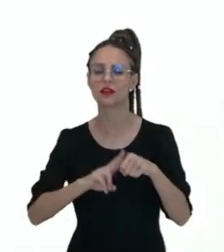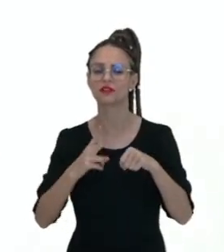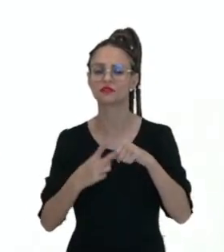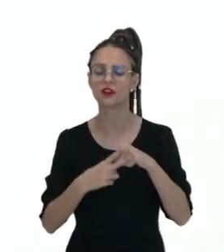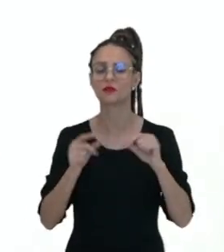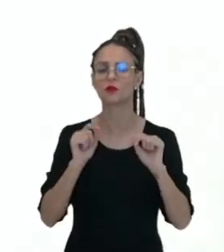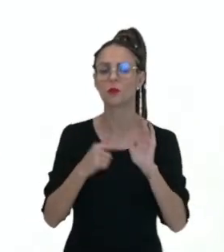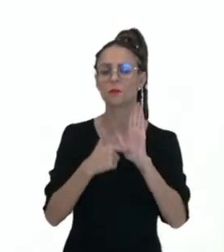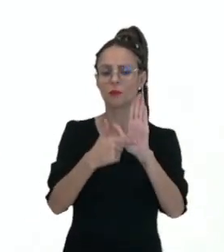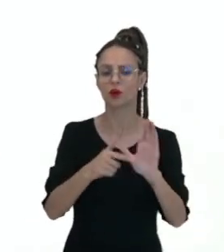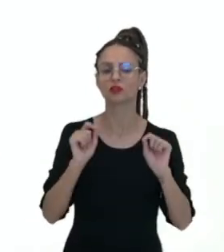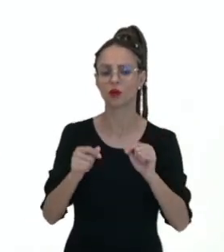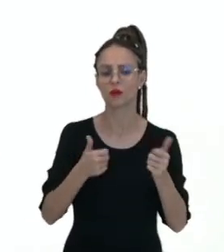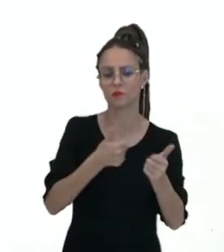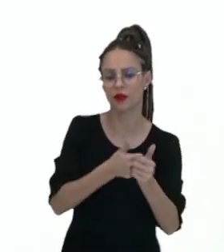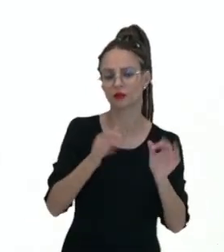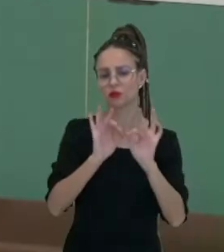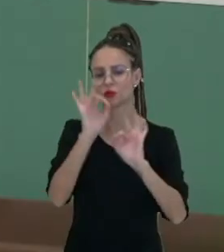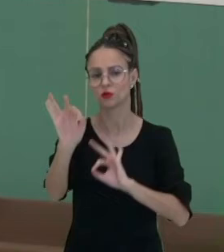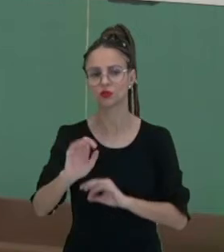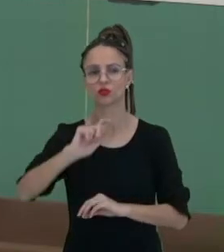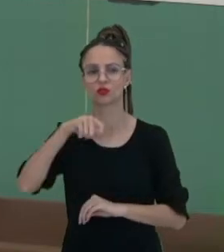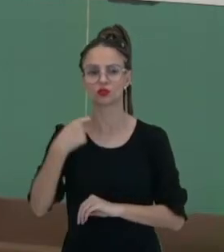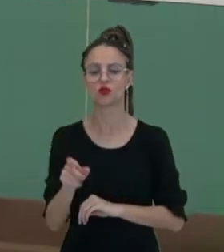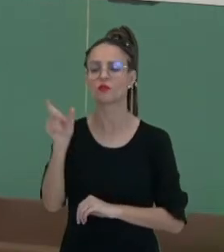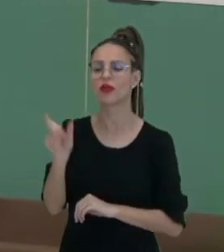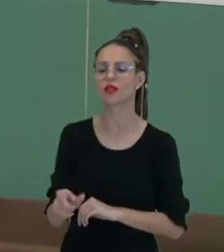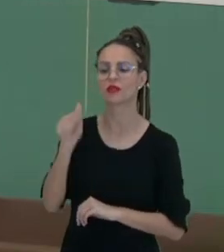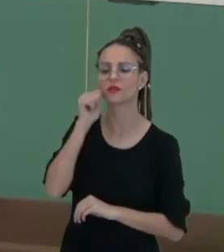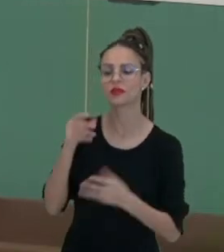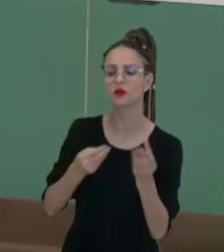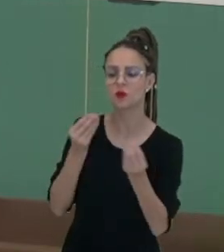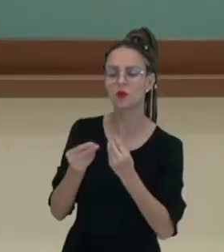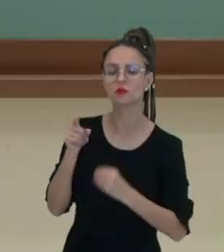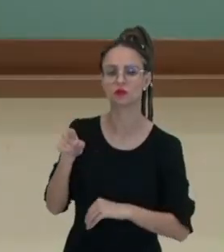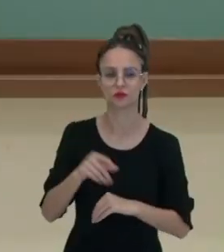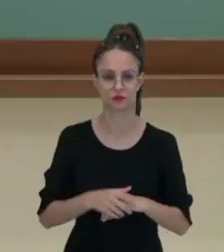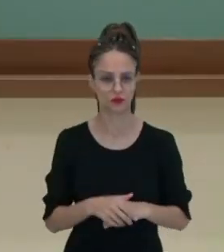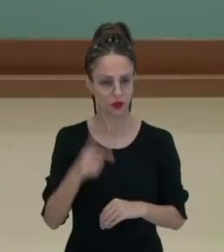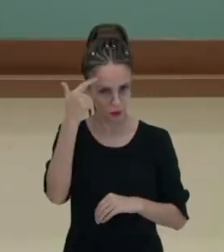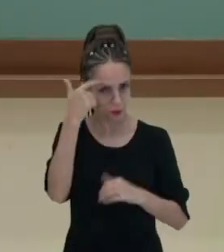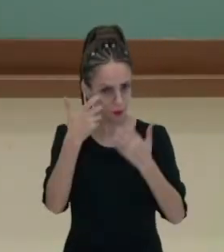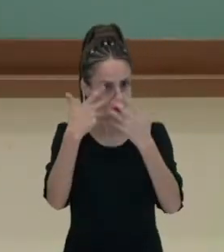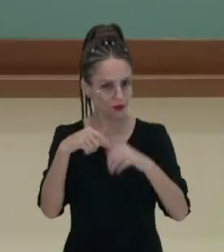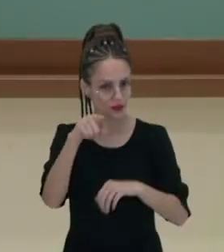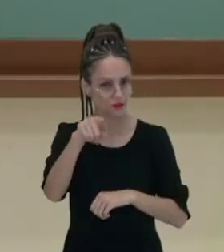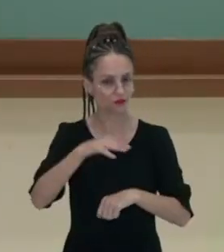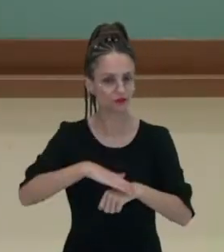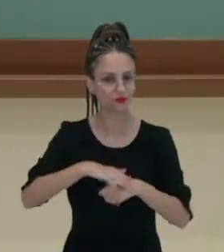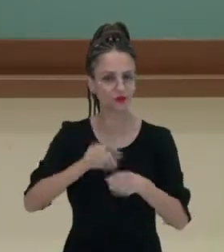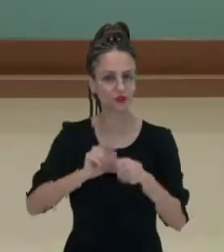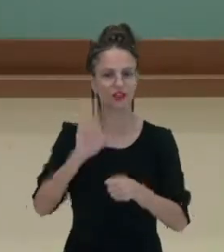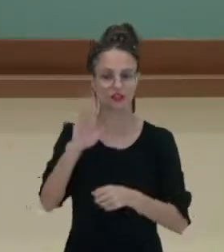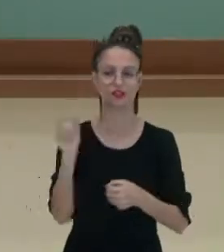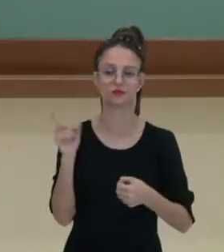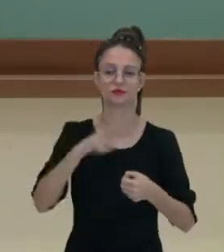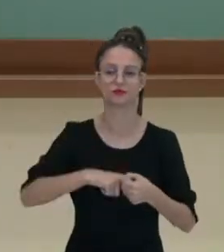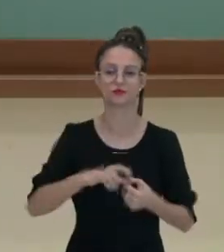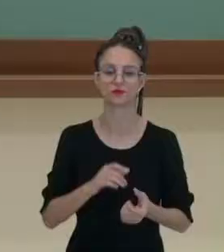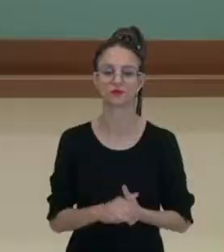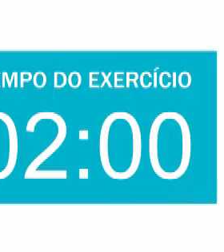perto e longe, sob o estado em que Ismalha se encontrava? Pensa. Faz aí que eu já volto.